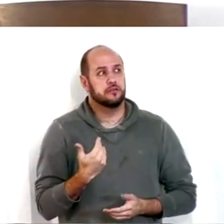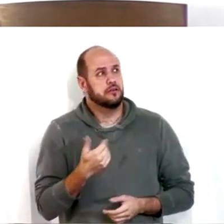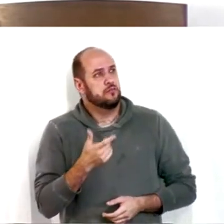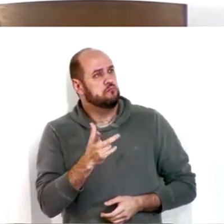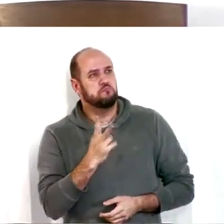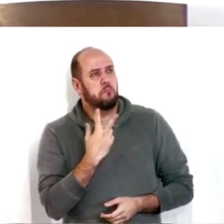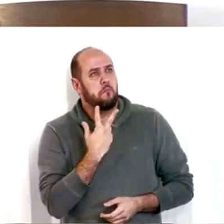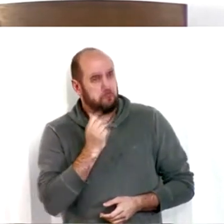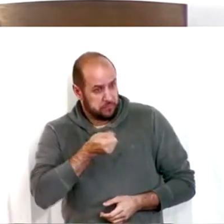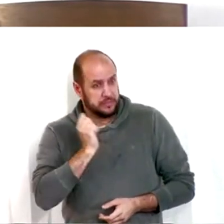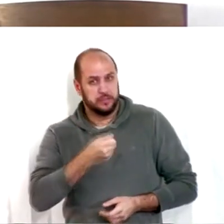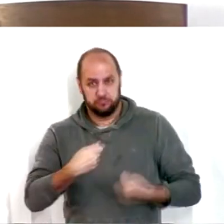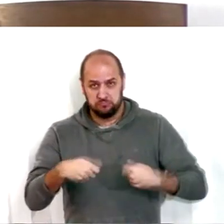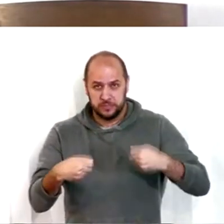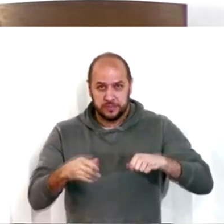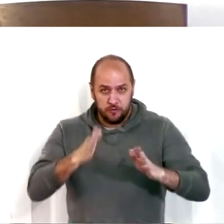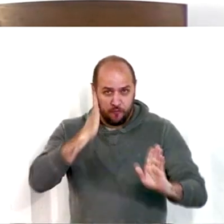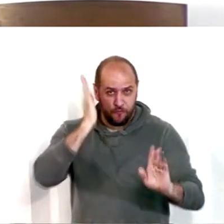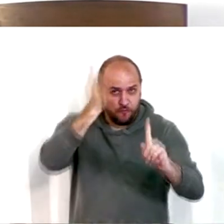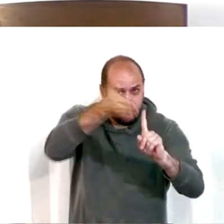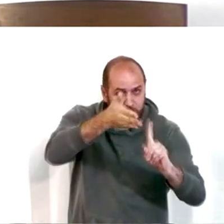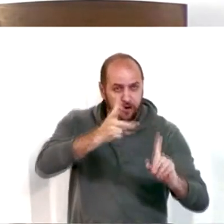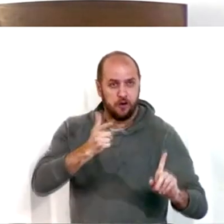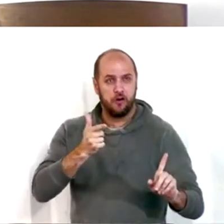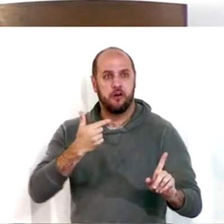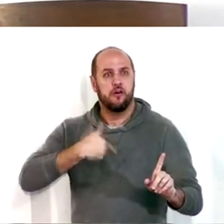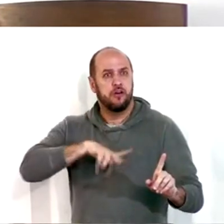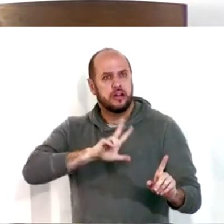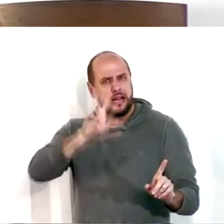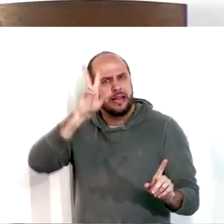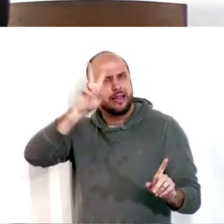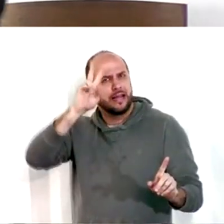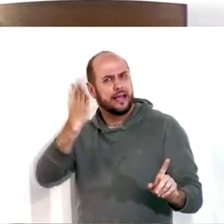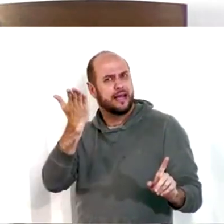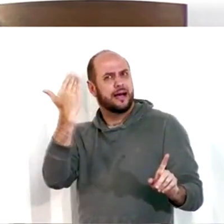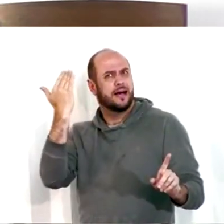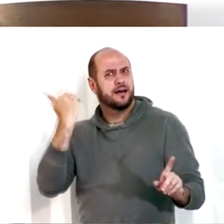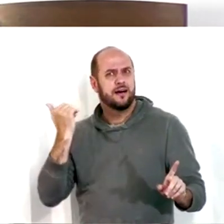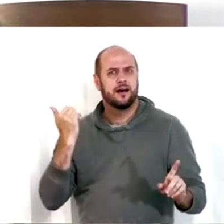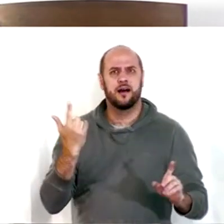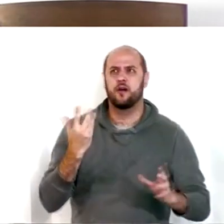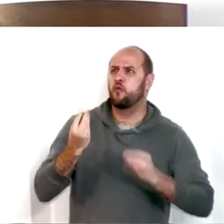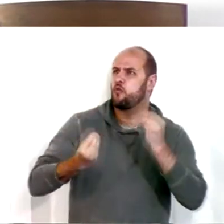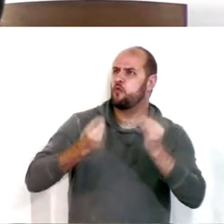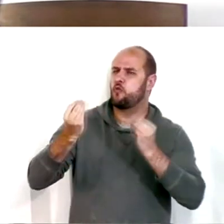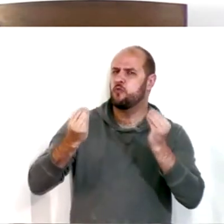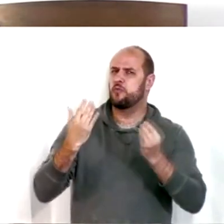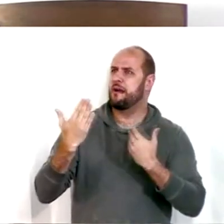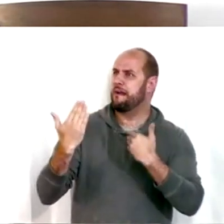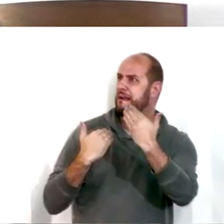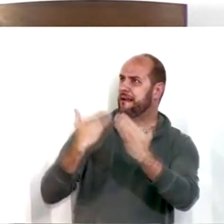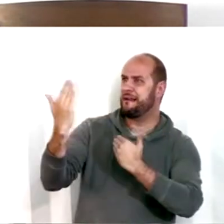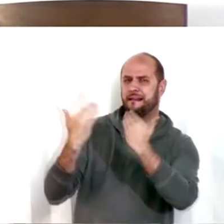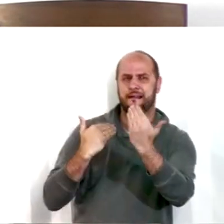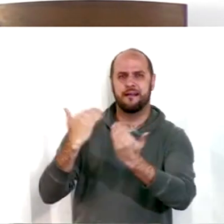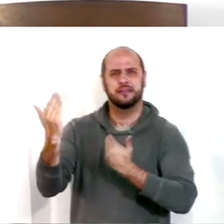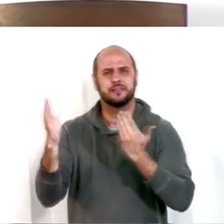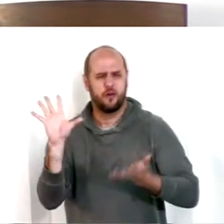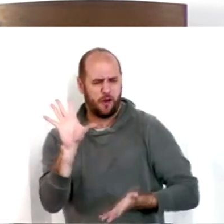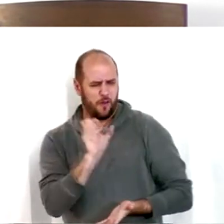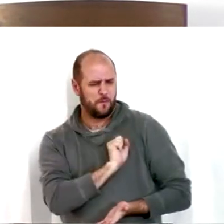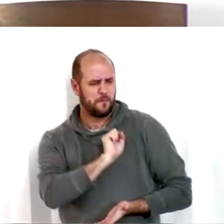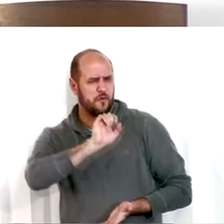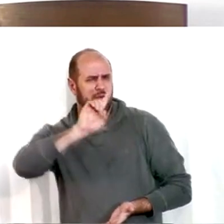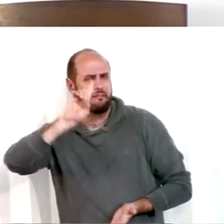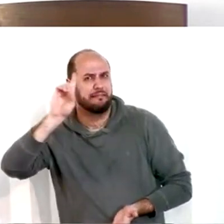devemos perder de vista e nos reportar a um romance divino ou um relacionamento de amor